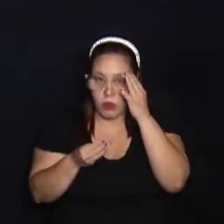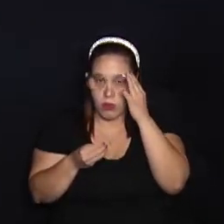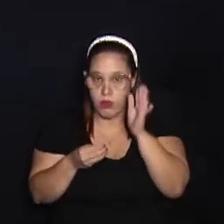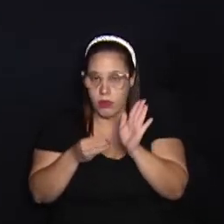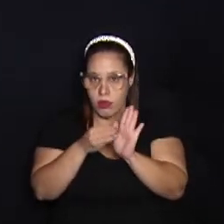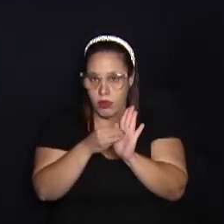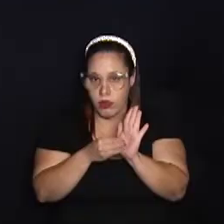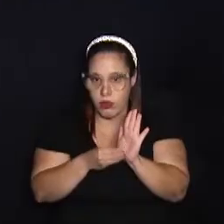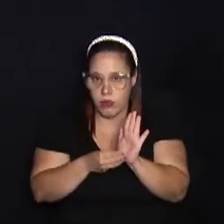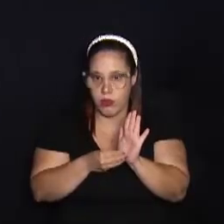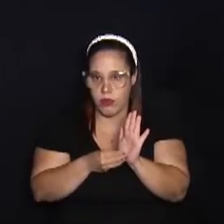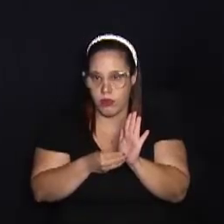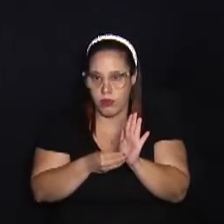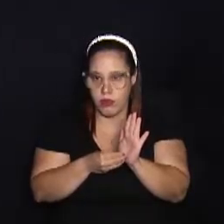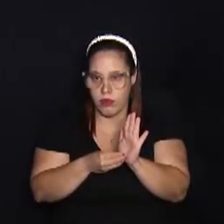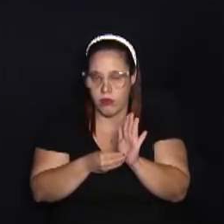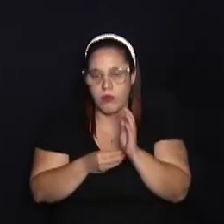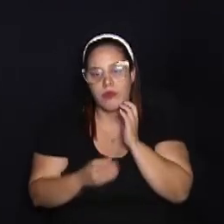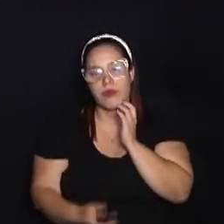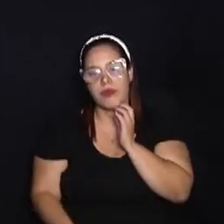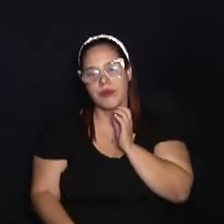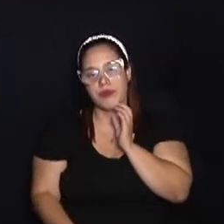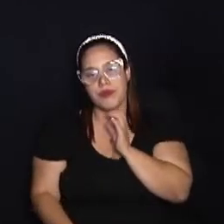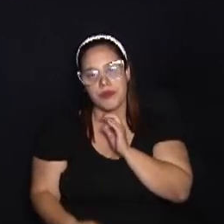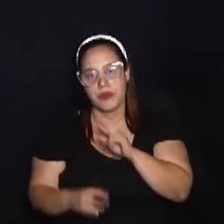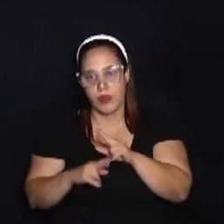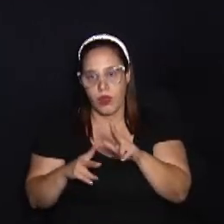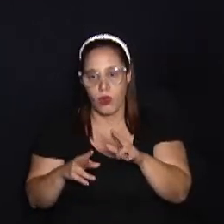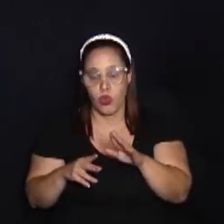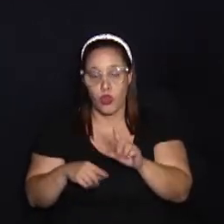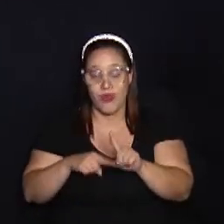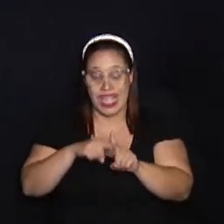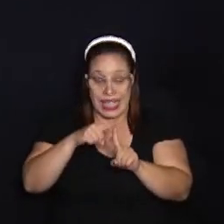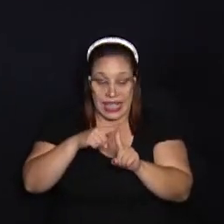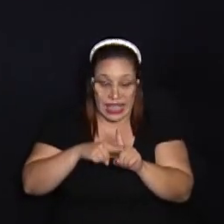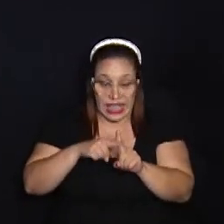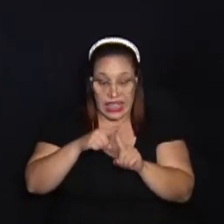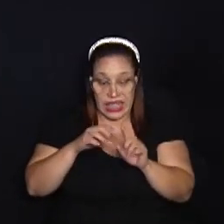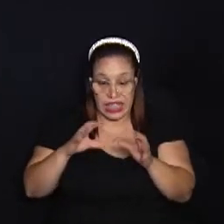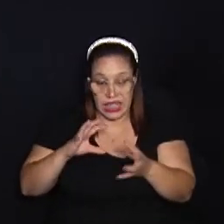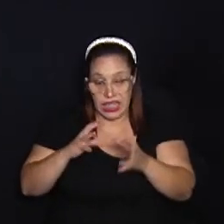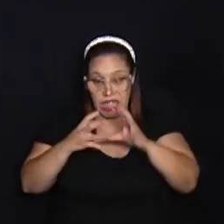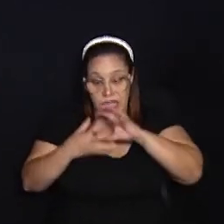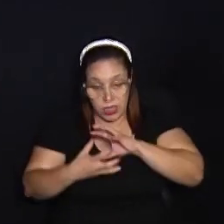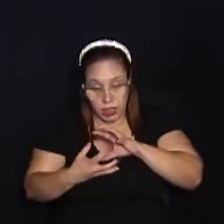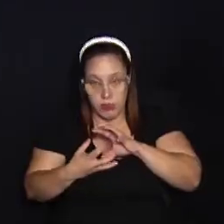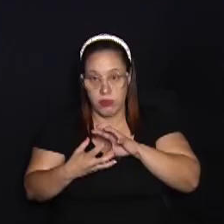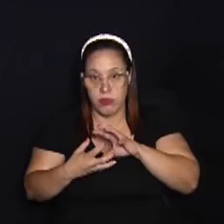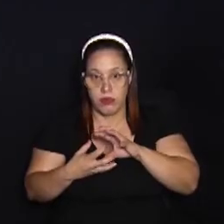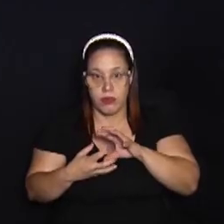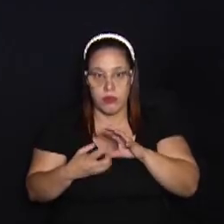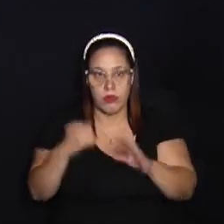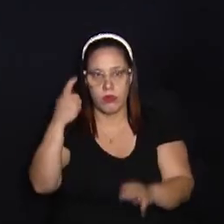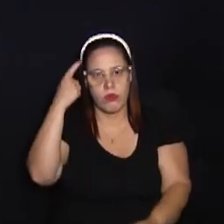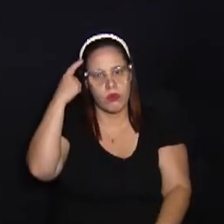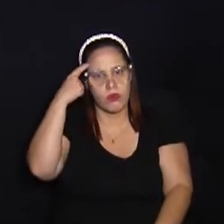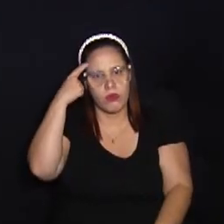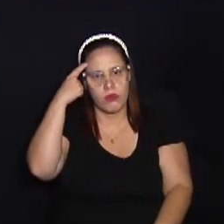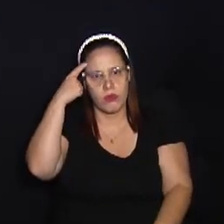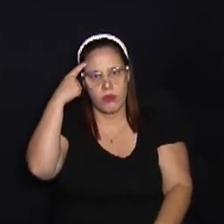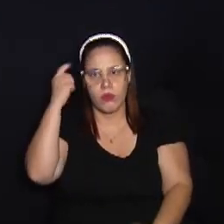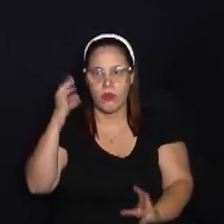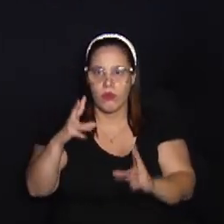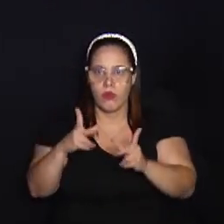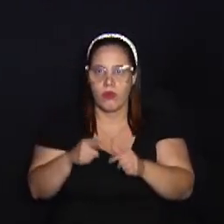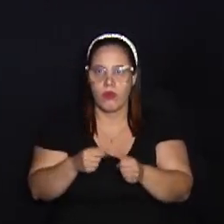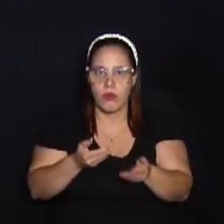vão atuar, né, em relação a diferentes temperaturas, climas, e a gente tem que pensar